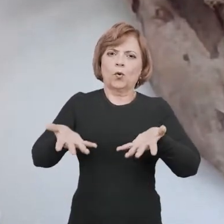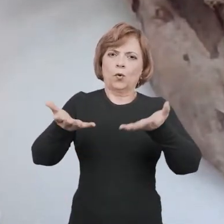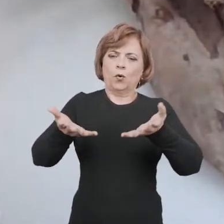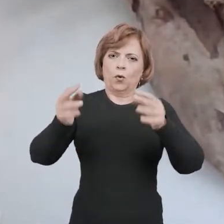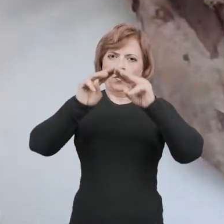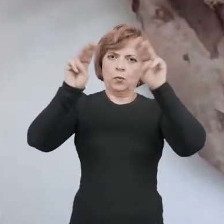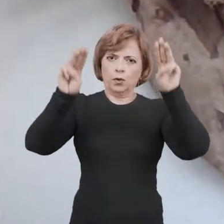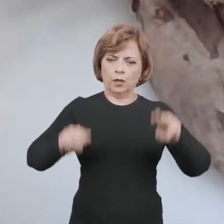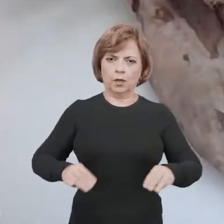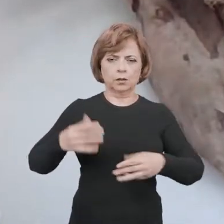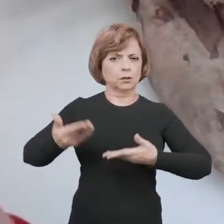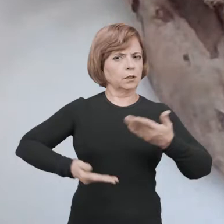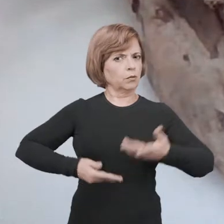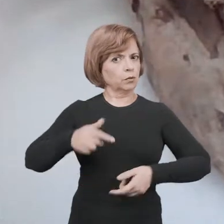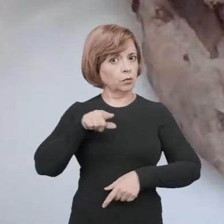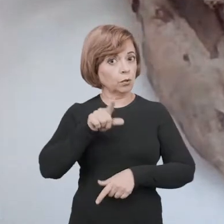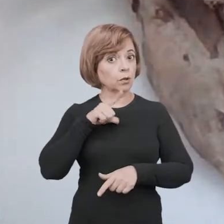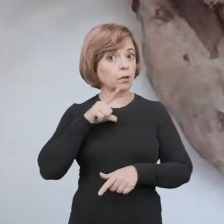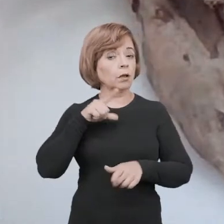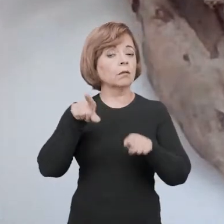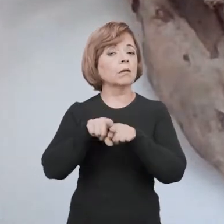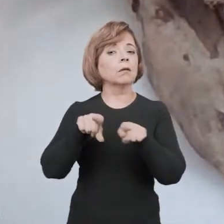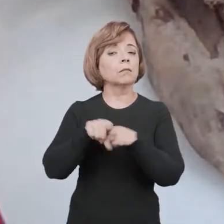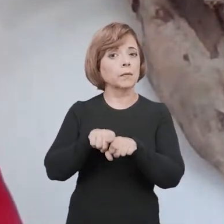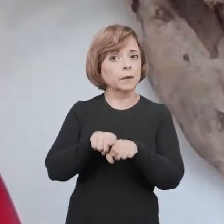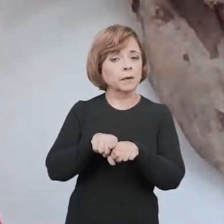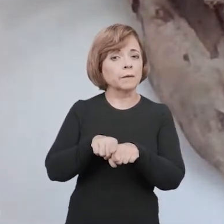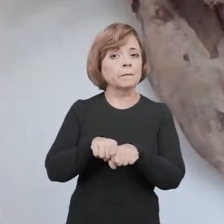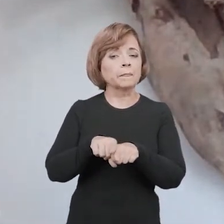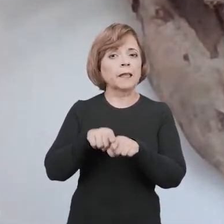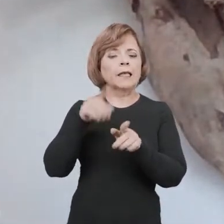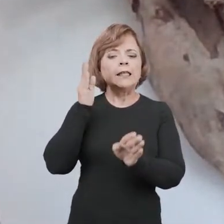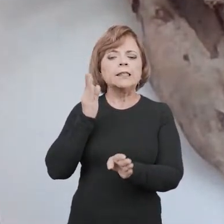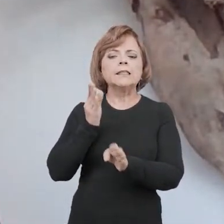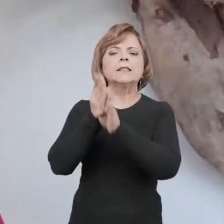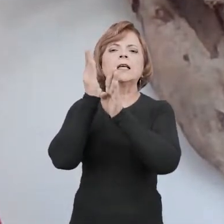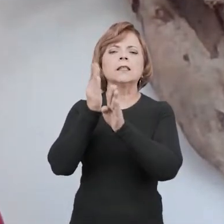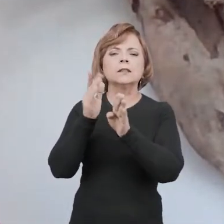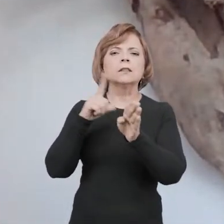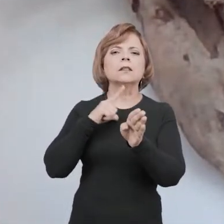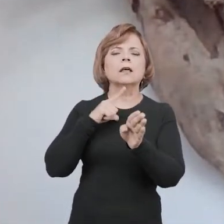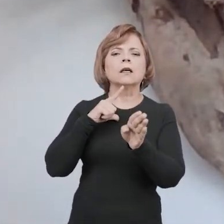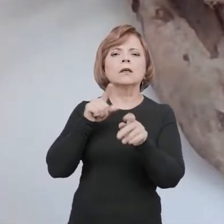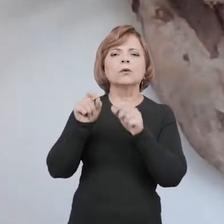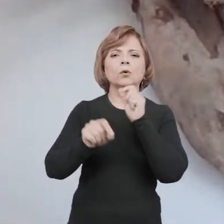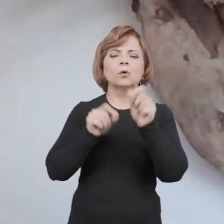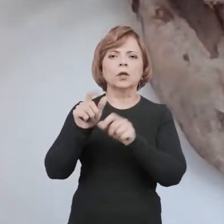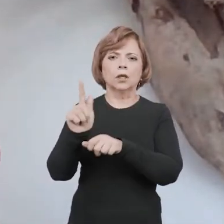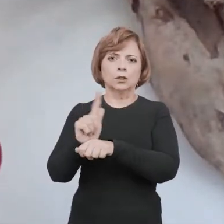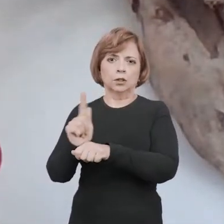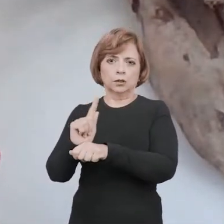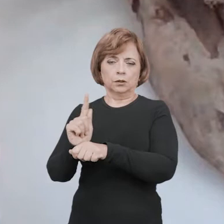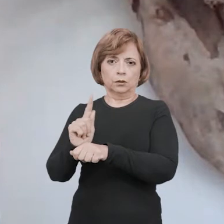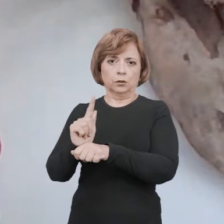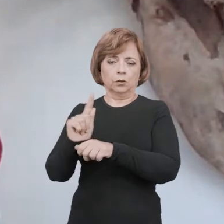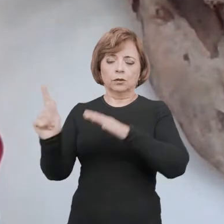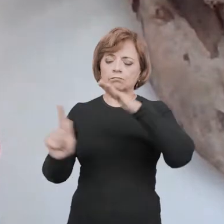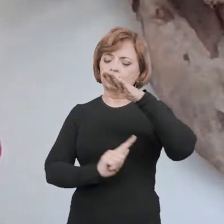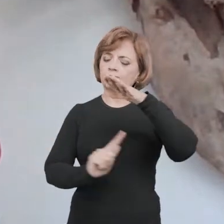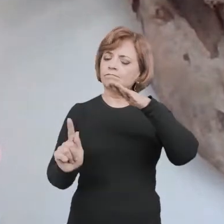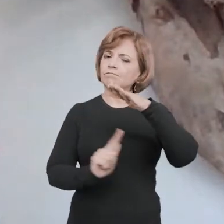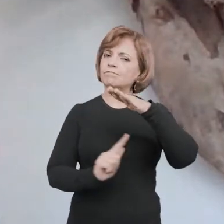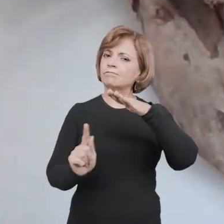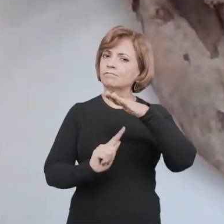membros e servidores e também se identificam ou se constituem em gestores